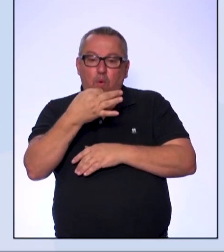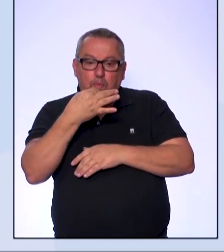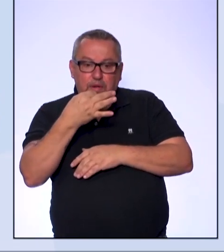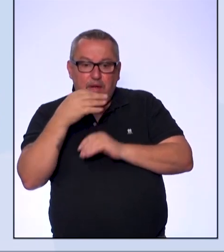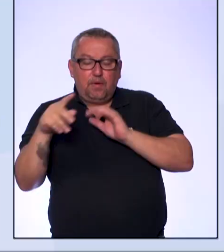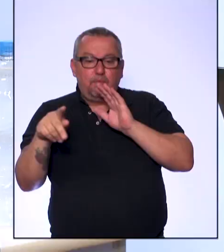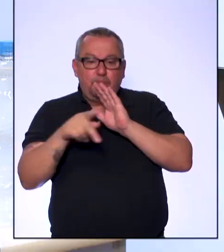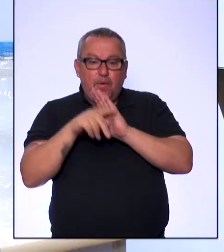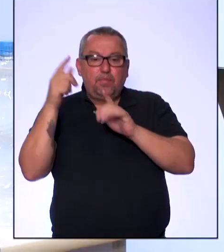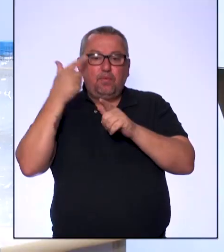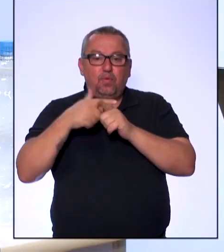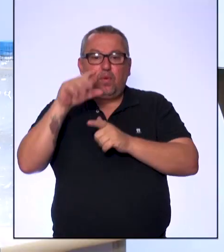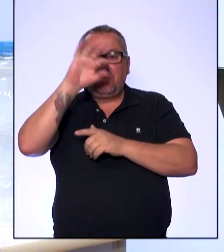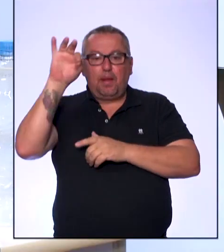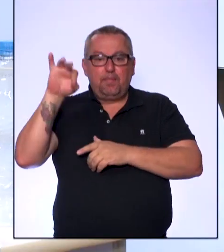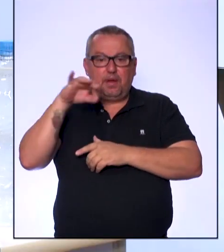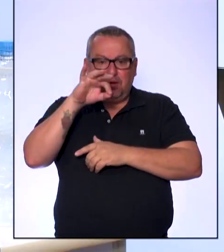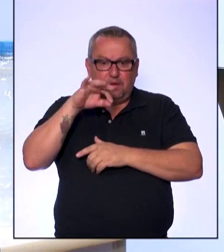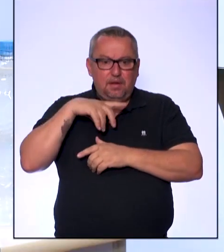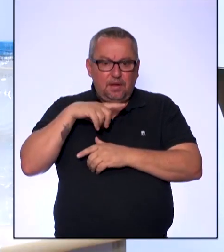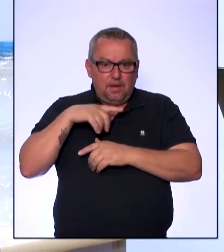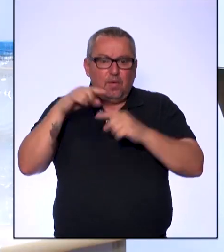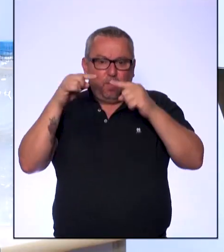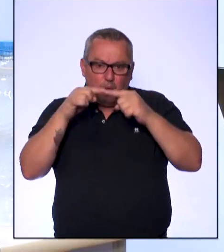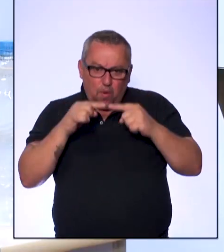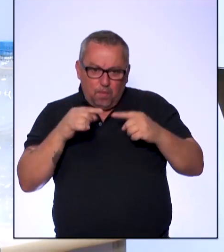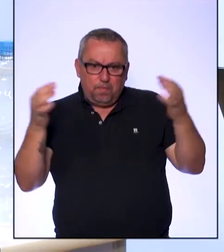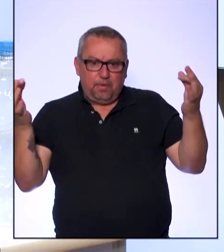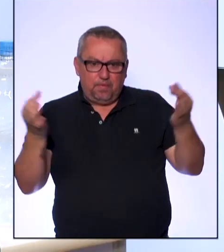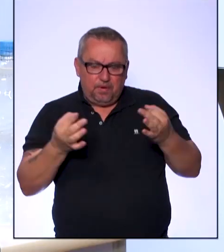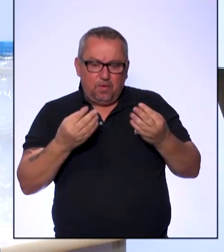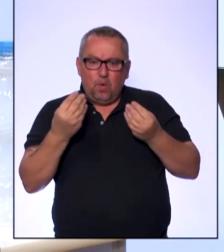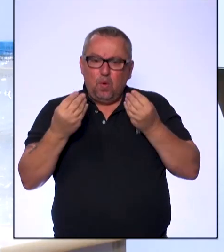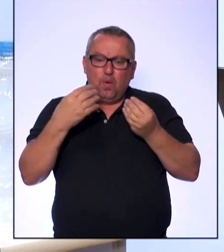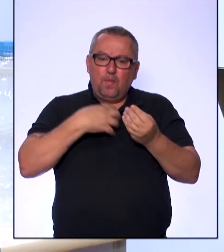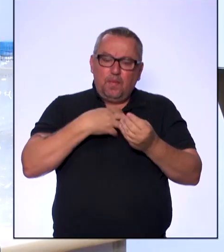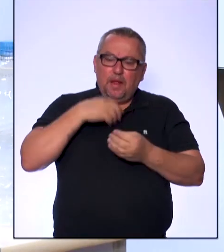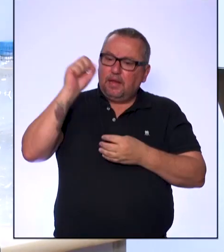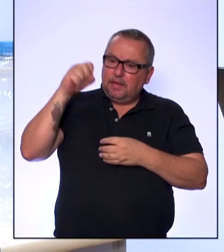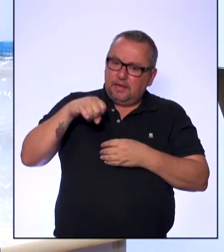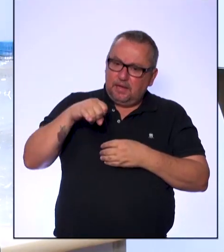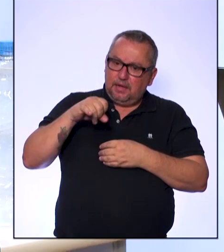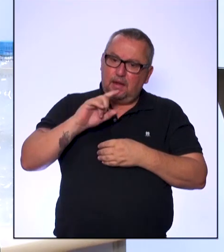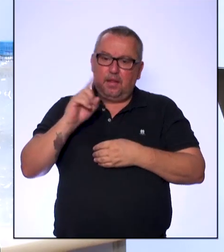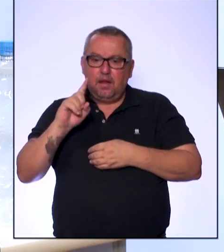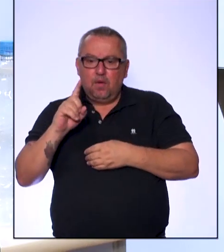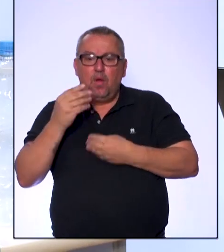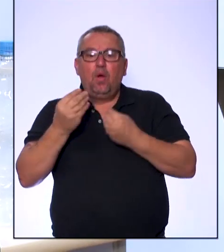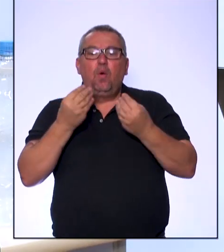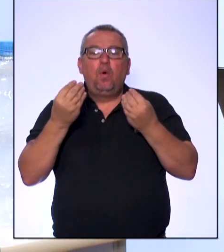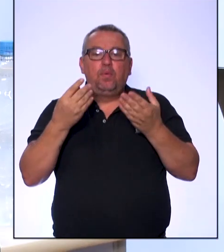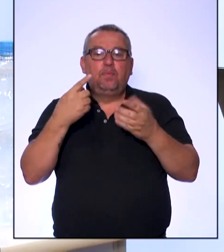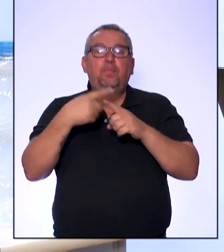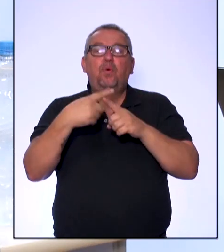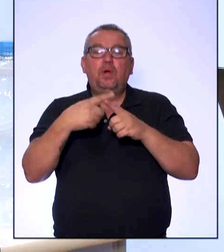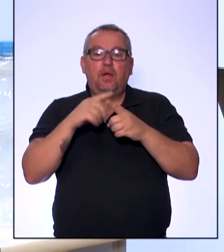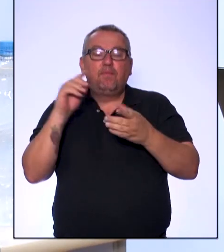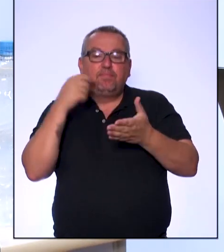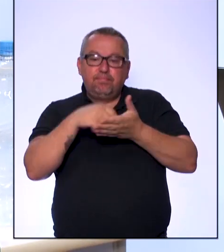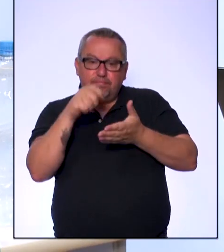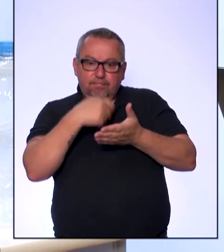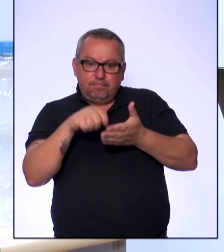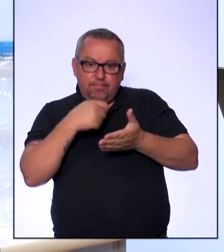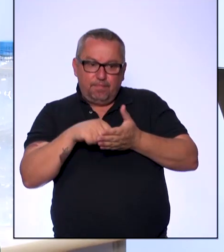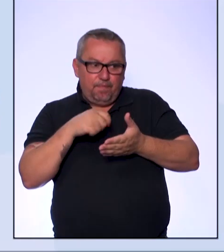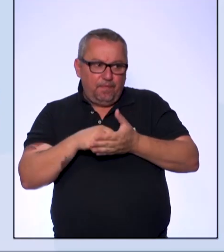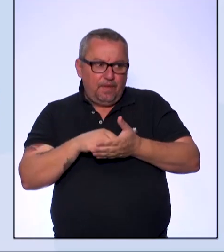respeito das abelhas. Então, eles se aproximam de que forma? Né? Sim ou não, e coloca de que forma. Quais são as semelhanças entre eles? Eles